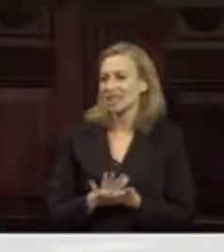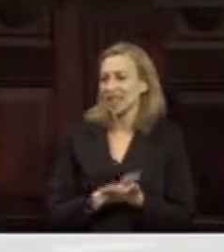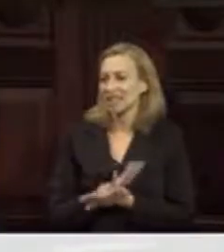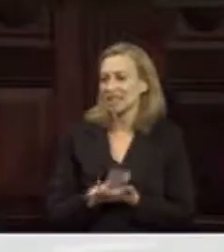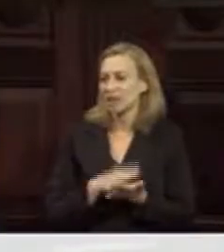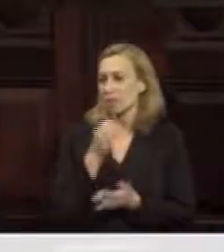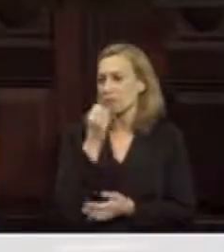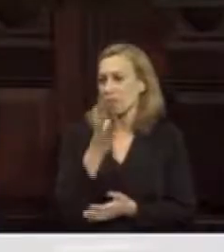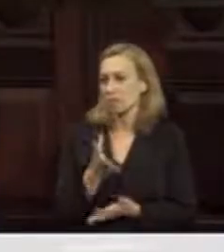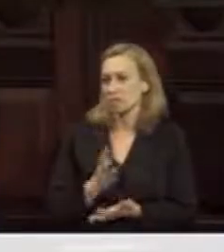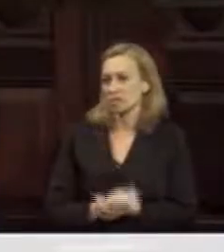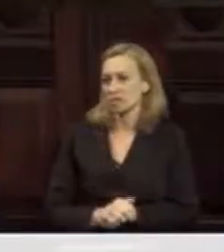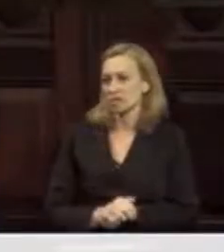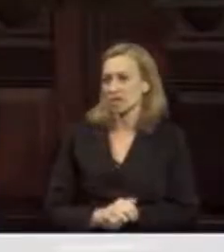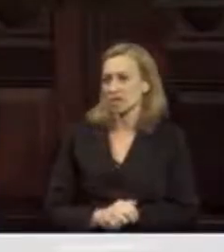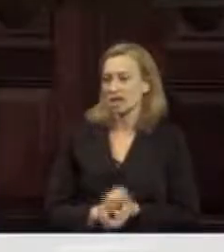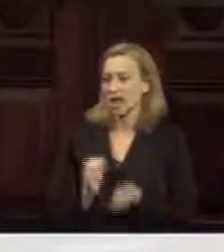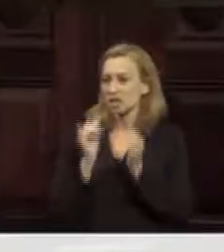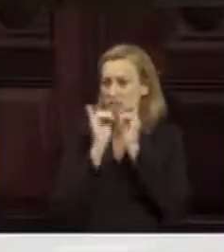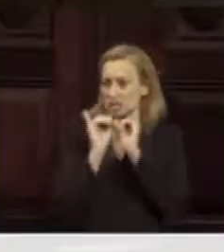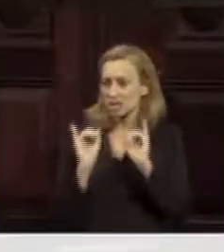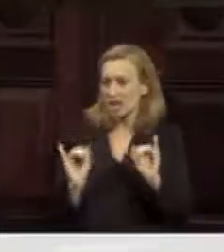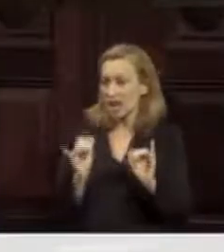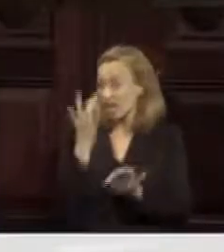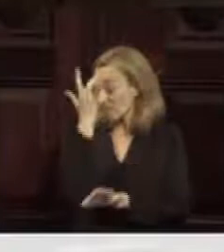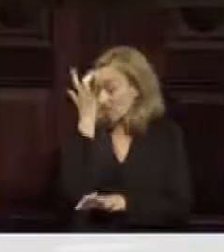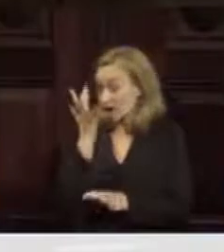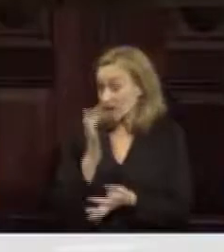a intervenção é muito fácil. Agora,